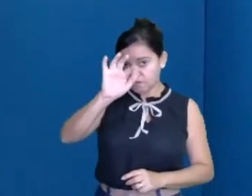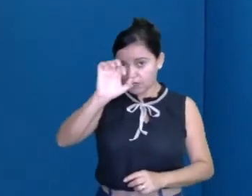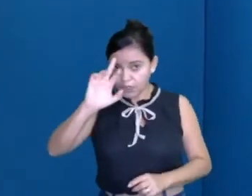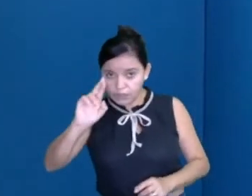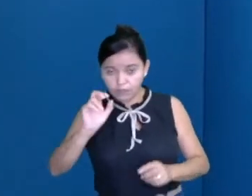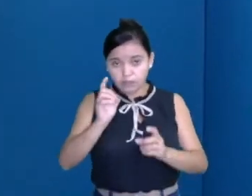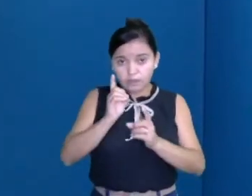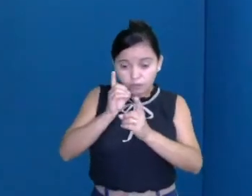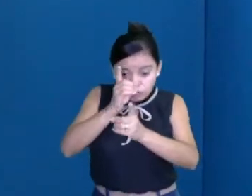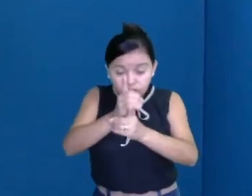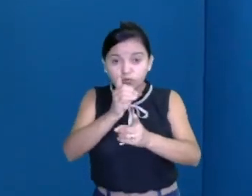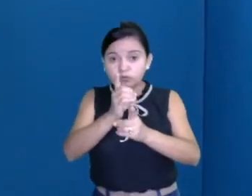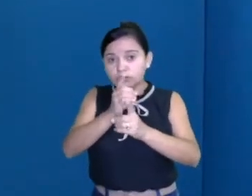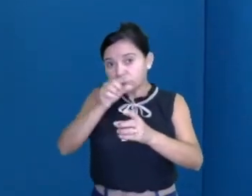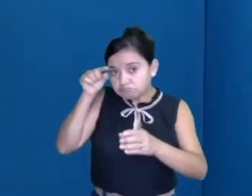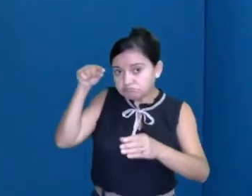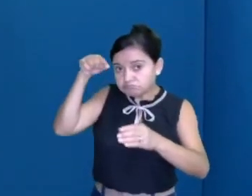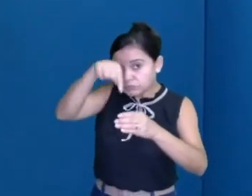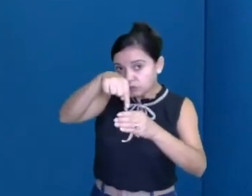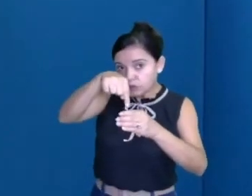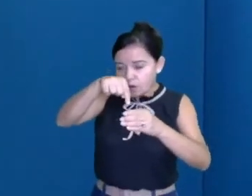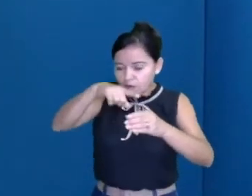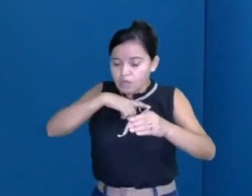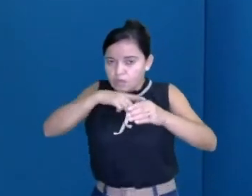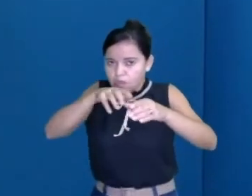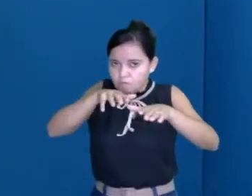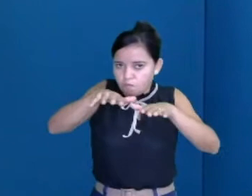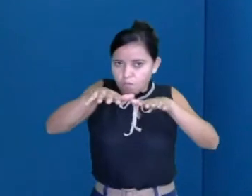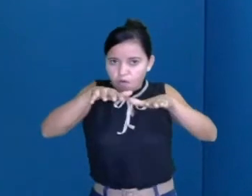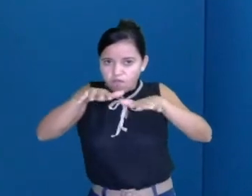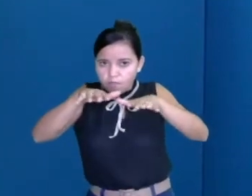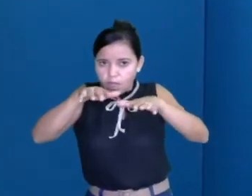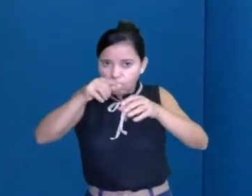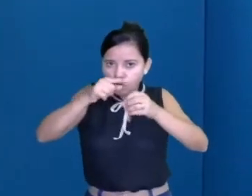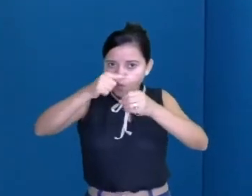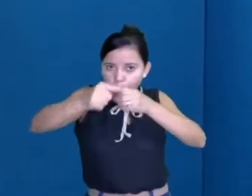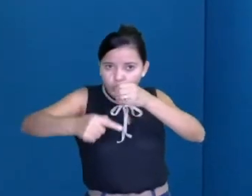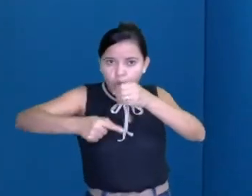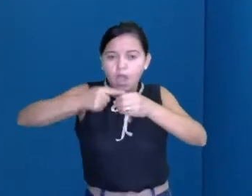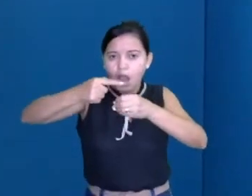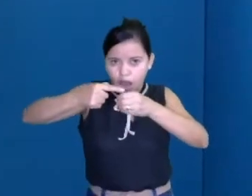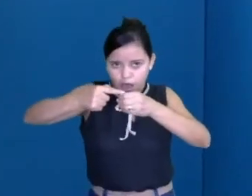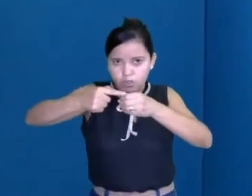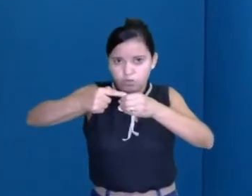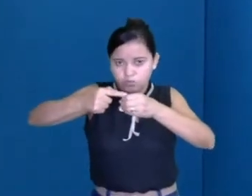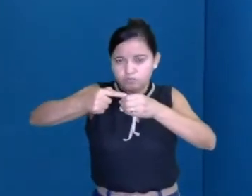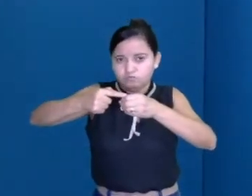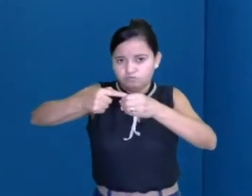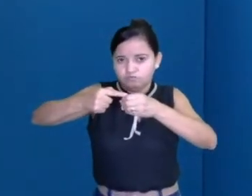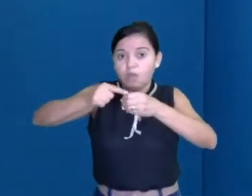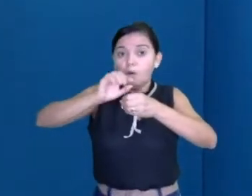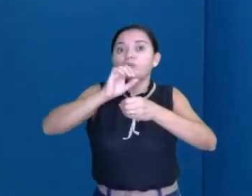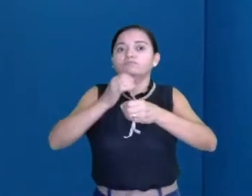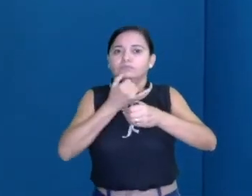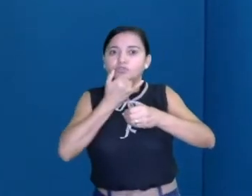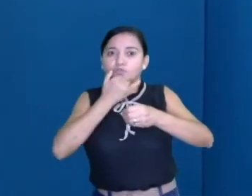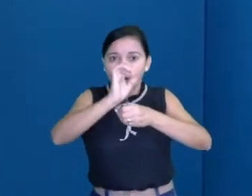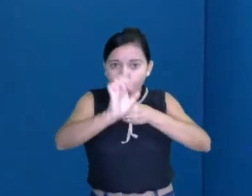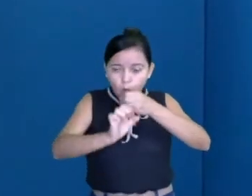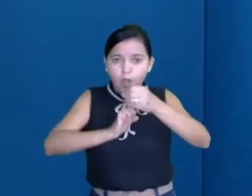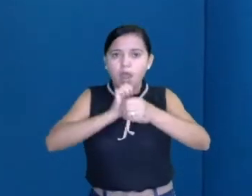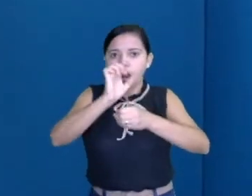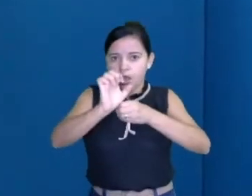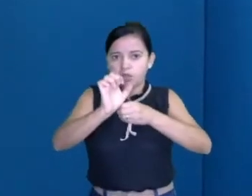localizado, onde estaria justamente se movimentando o elétron. Mas para o nosso amigo Rutherford,